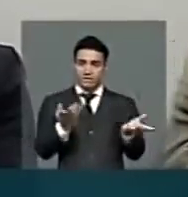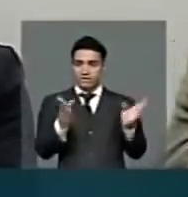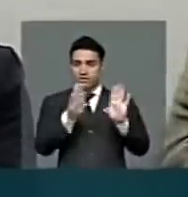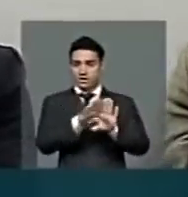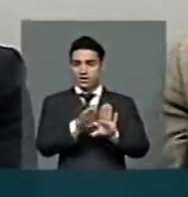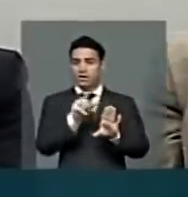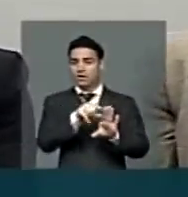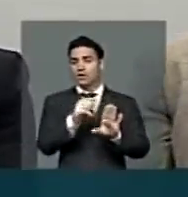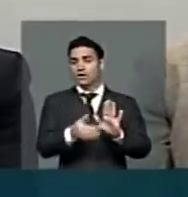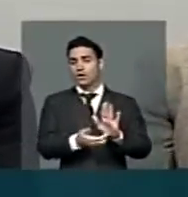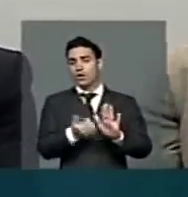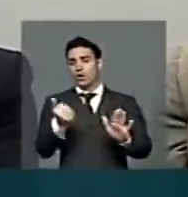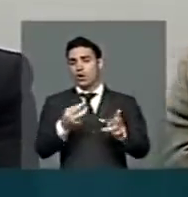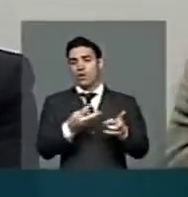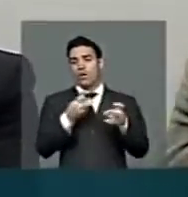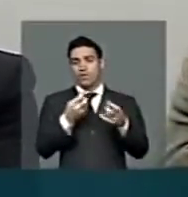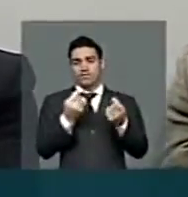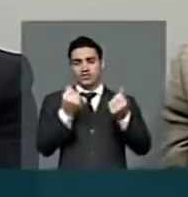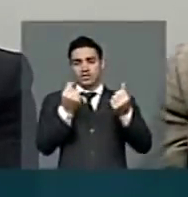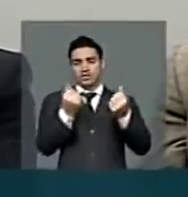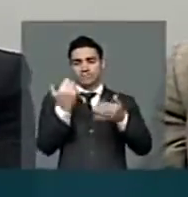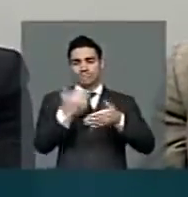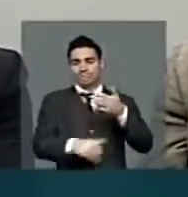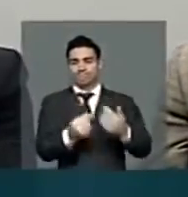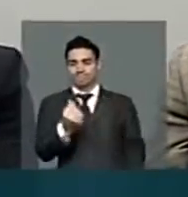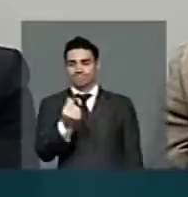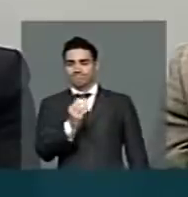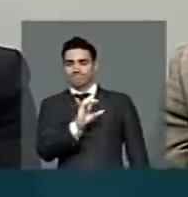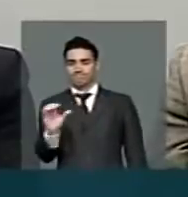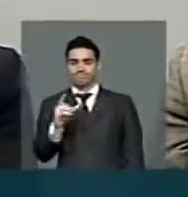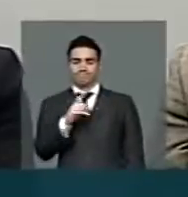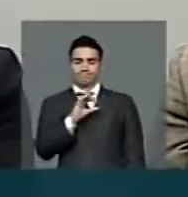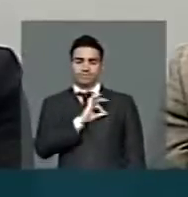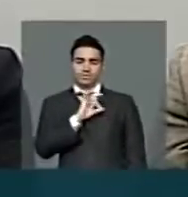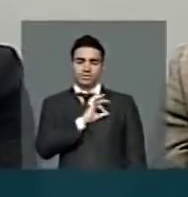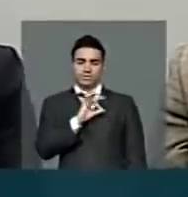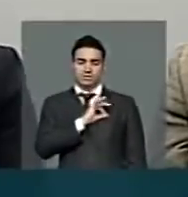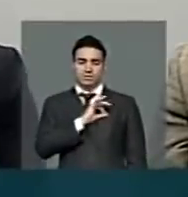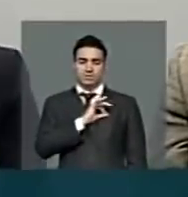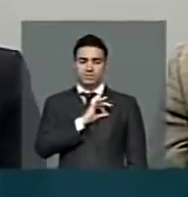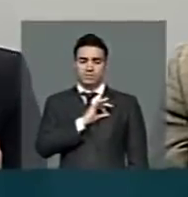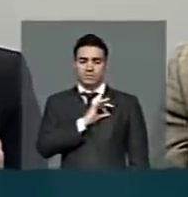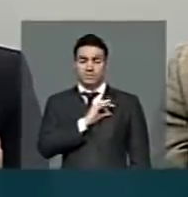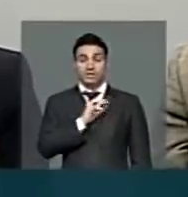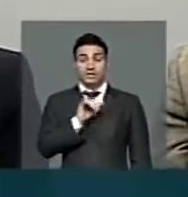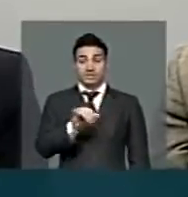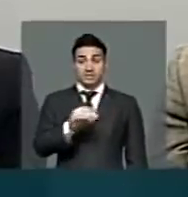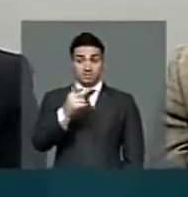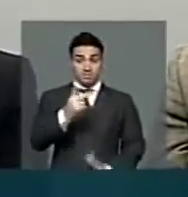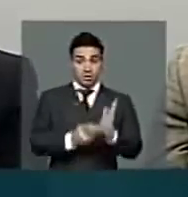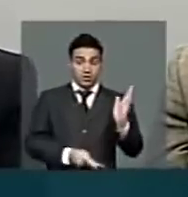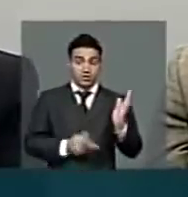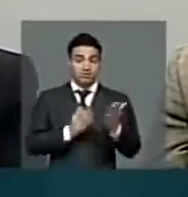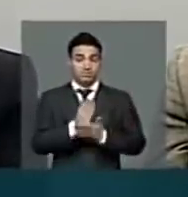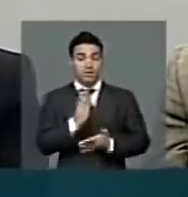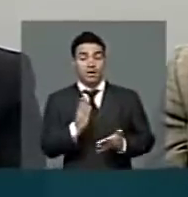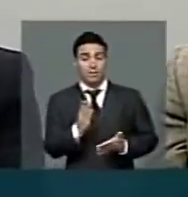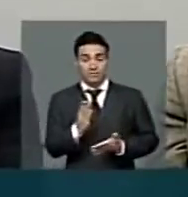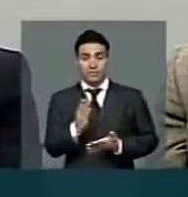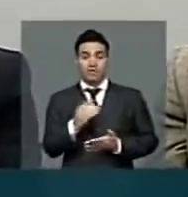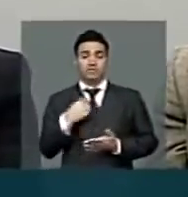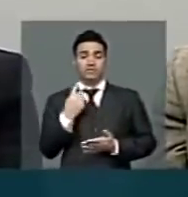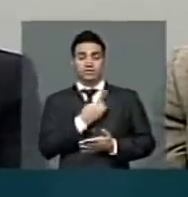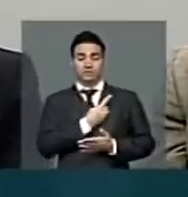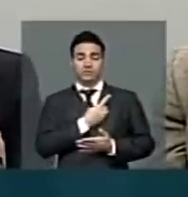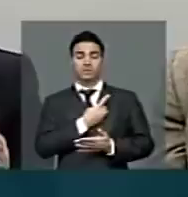eles cobram uma propina. Nós estamos, portanto, ensejando a corrupção policial. E se esse projeto for aprovado, a gente incide na